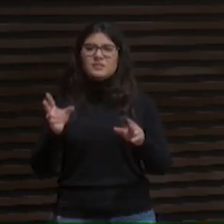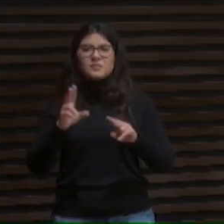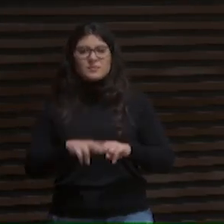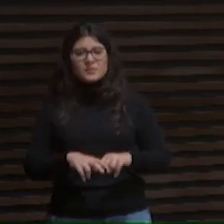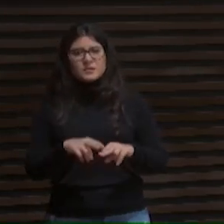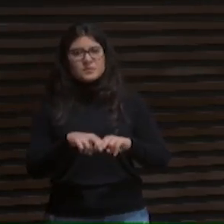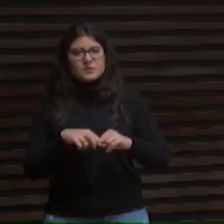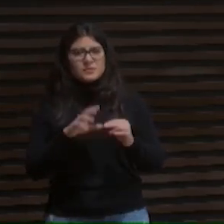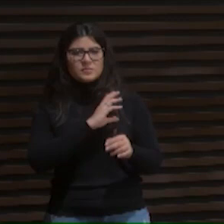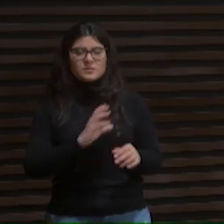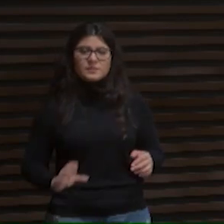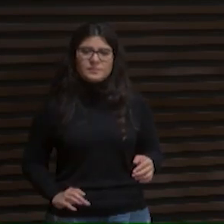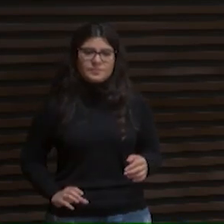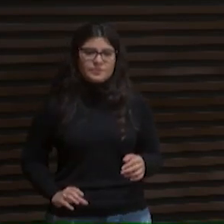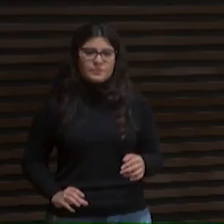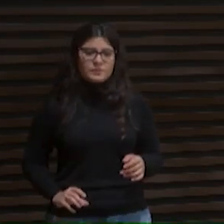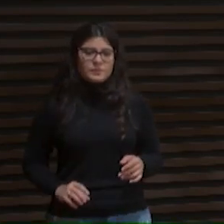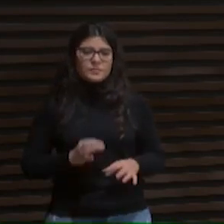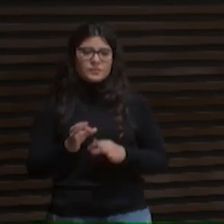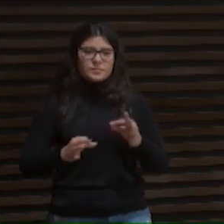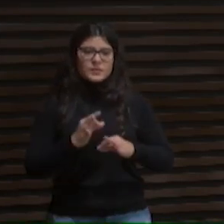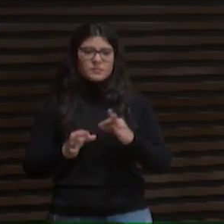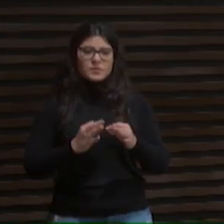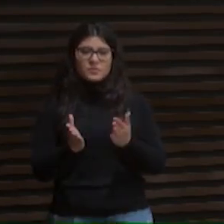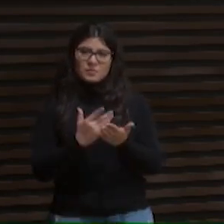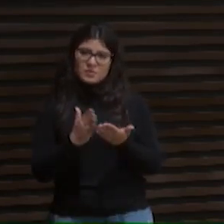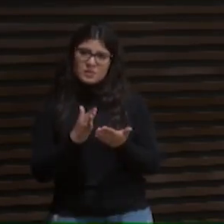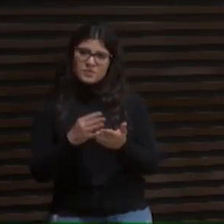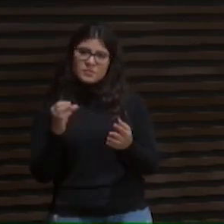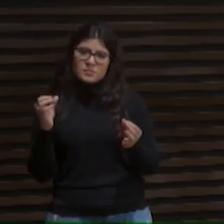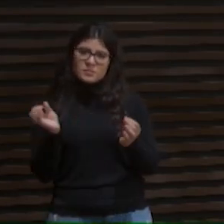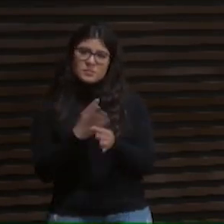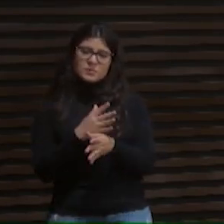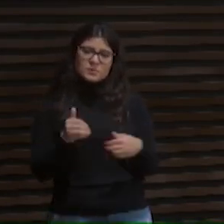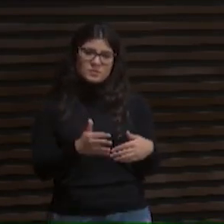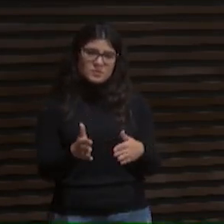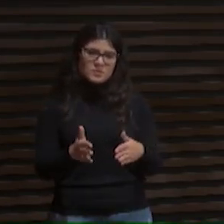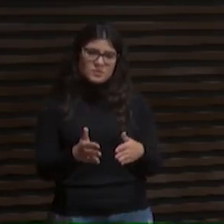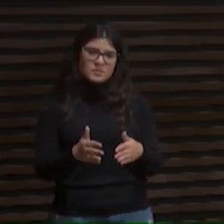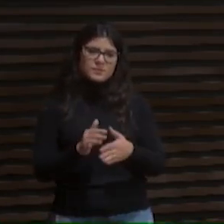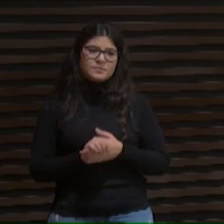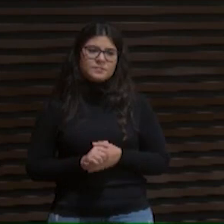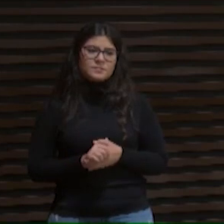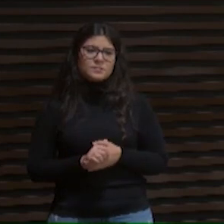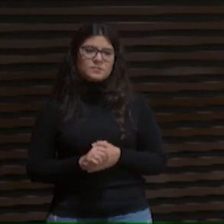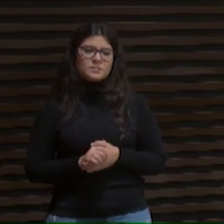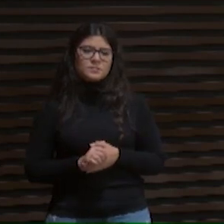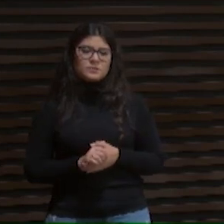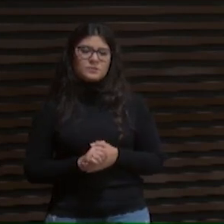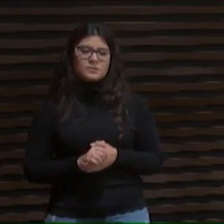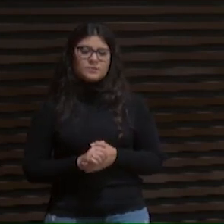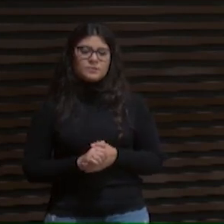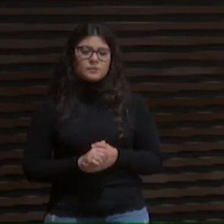de Cristo, preparou líderes, completou a carreira e nos